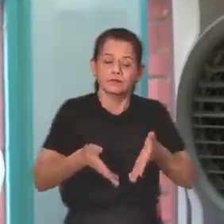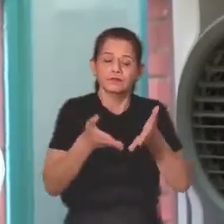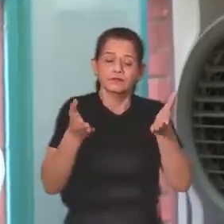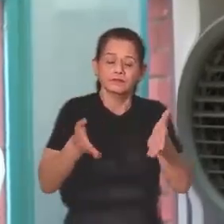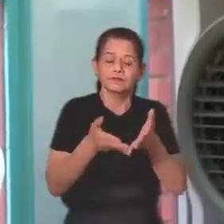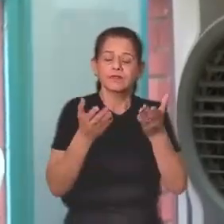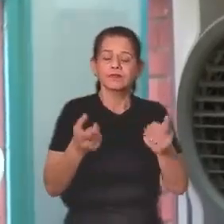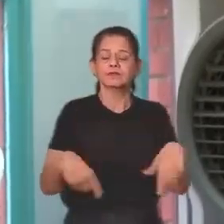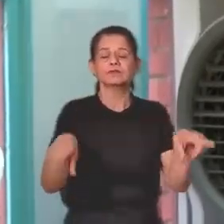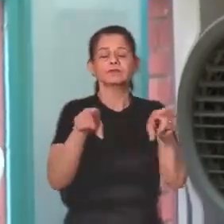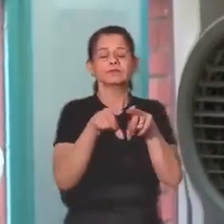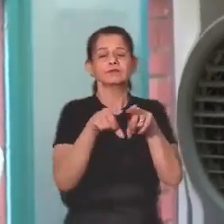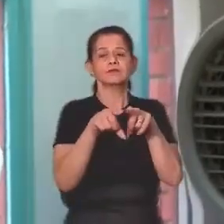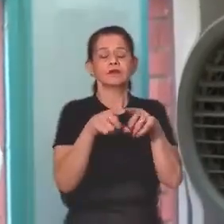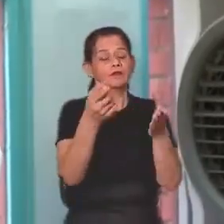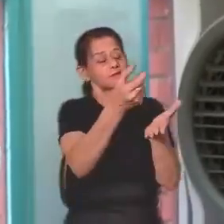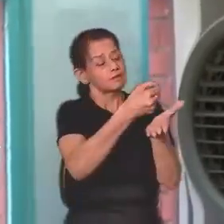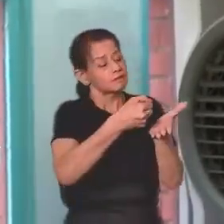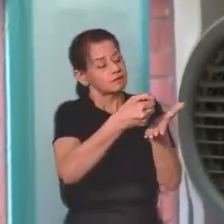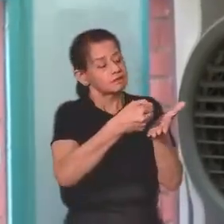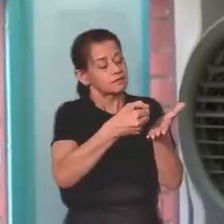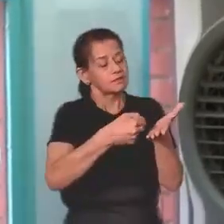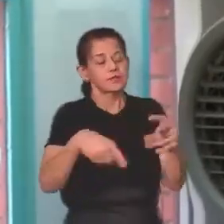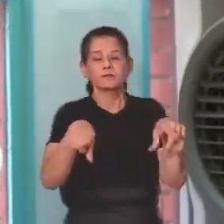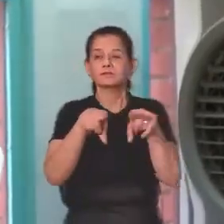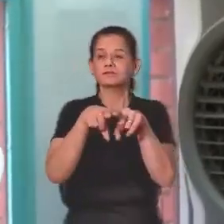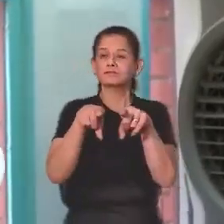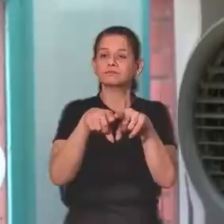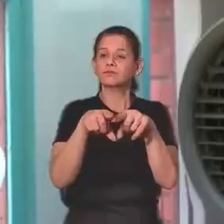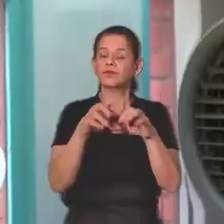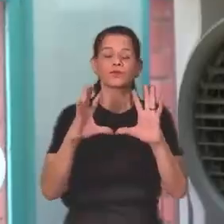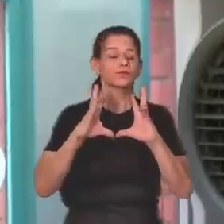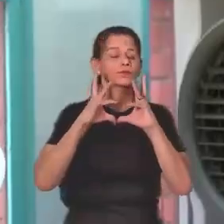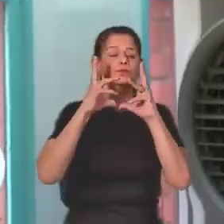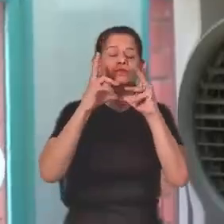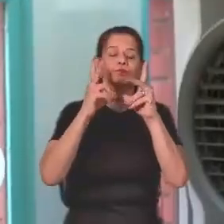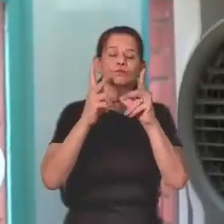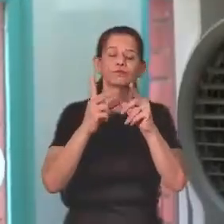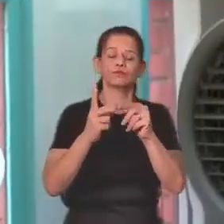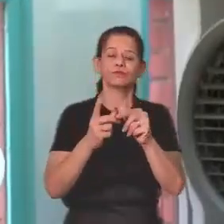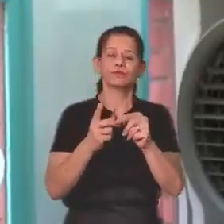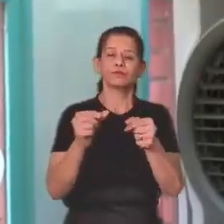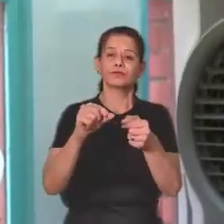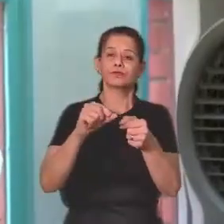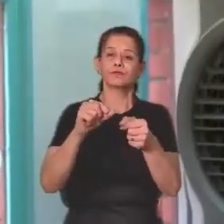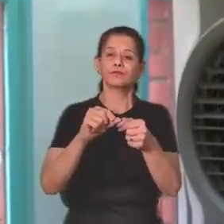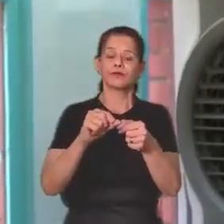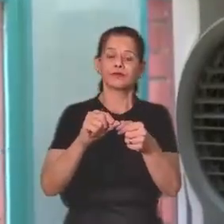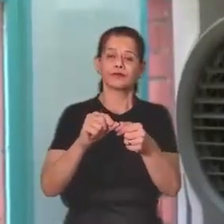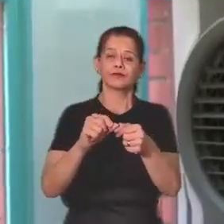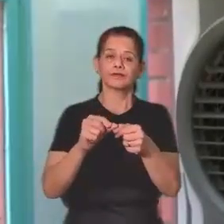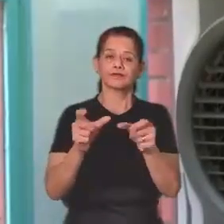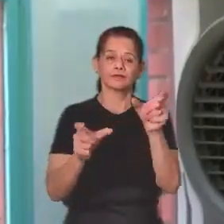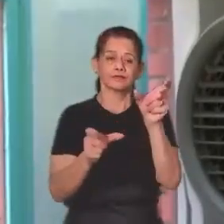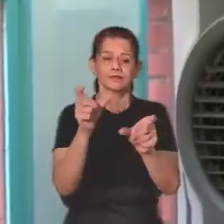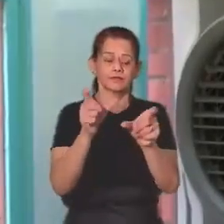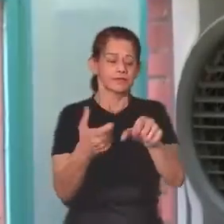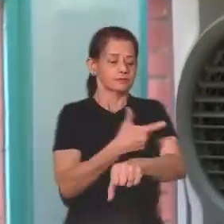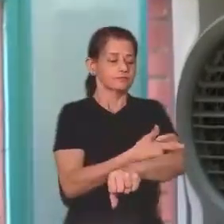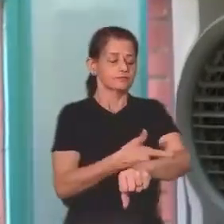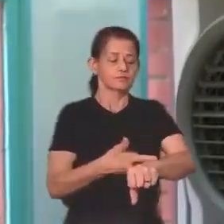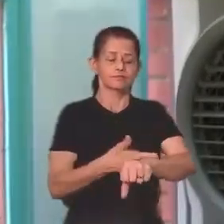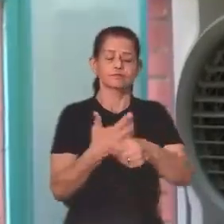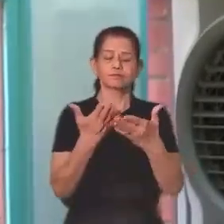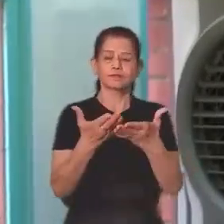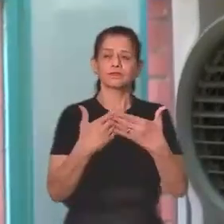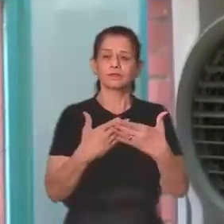incentivados mesmo a escrever também, né? Eu acho que tudo parte da educação, né? Mas eu acho